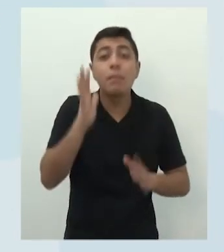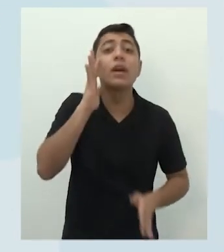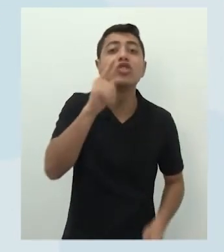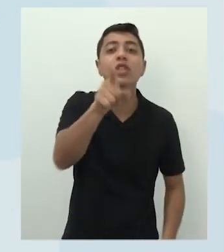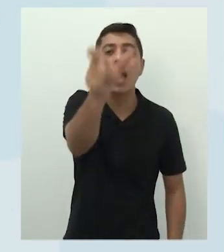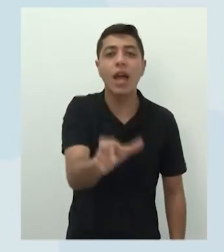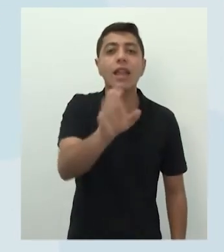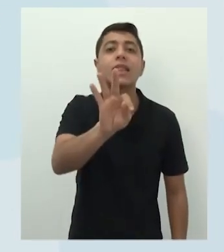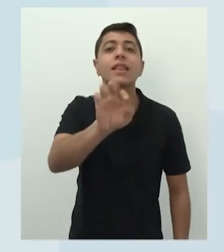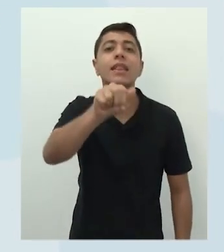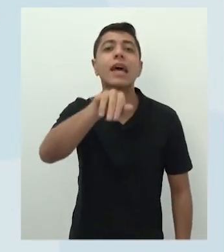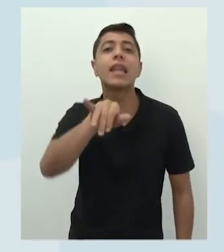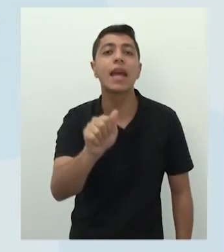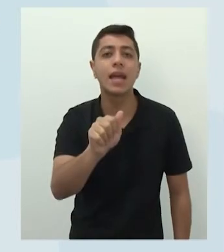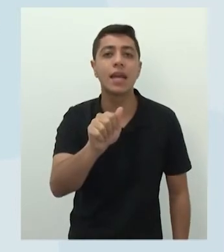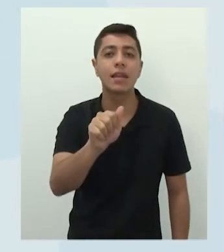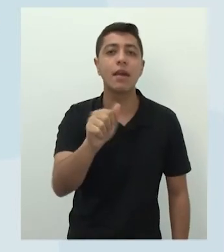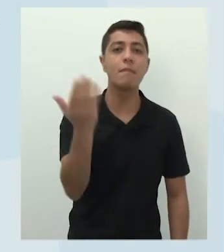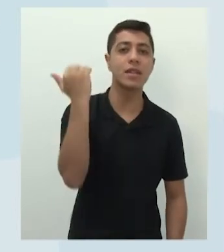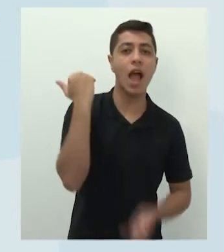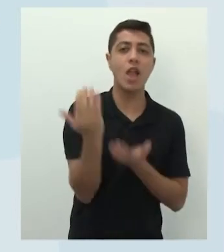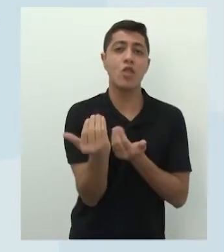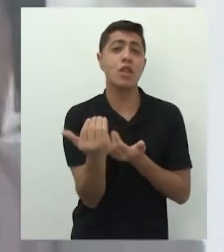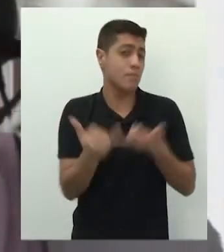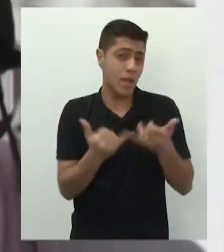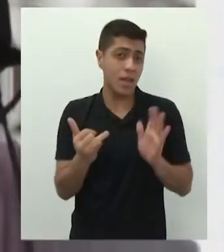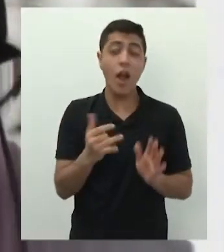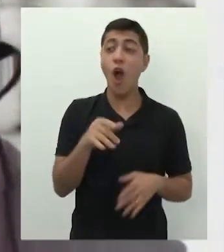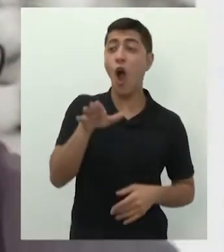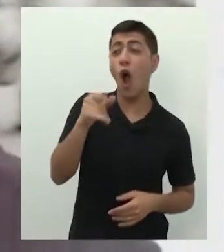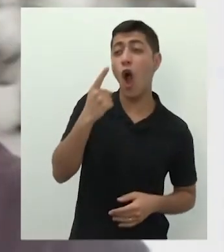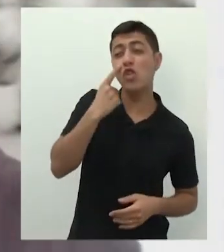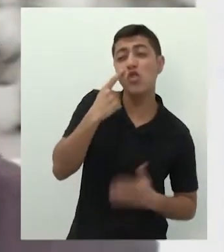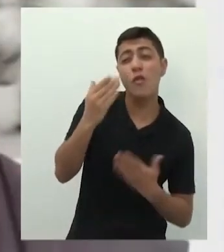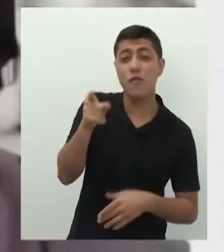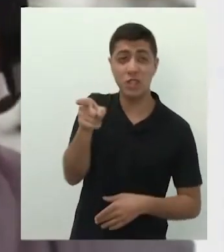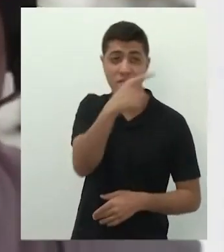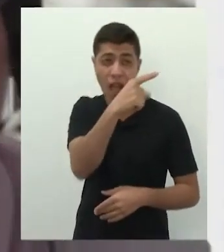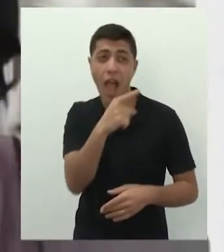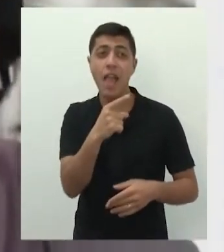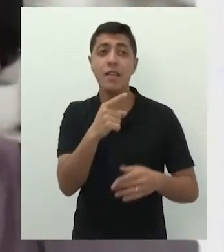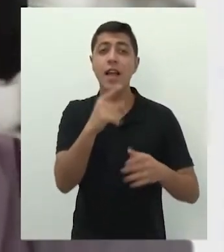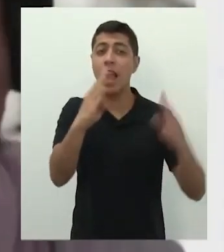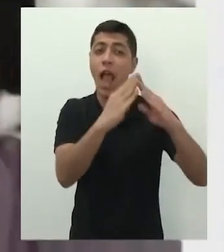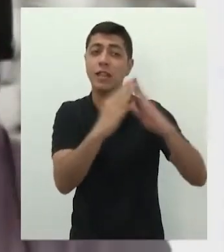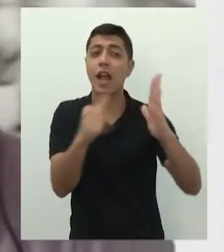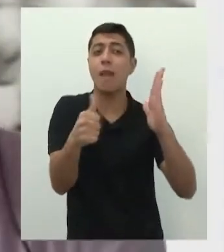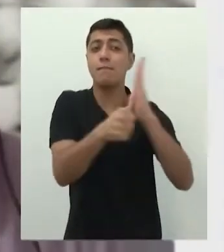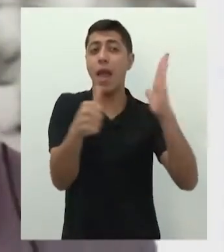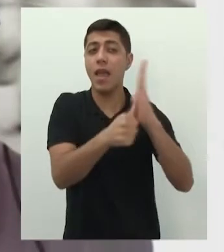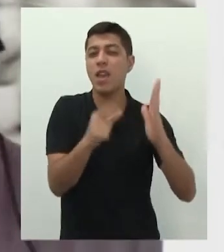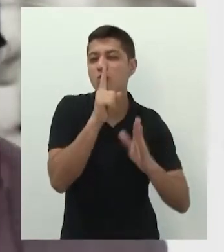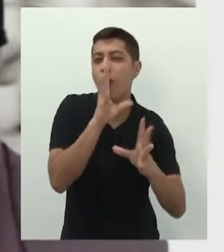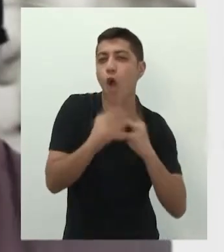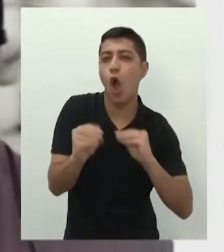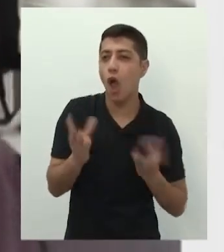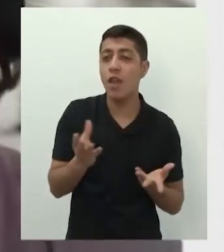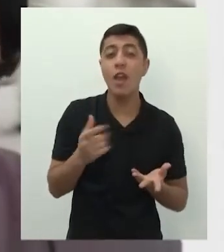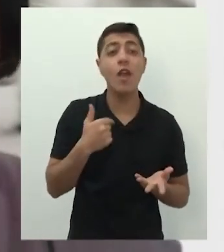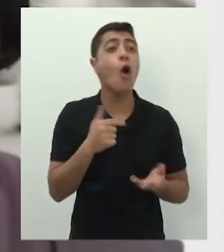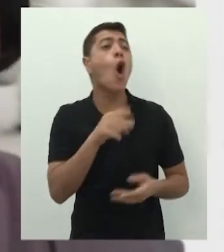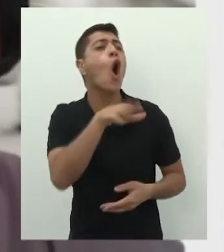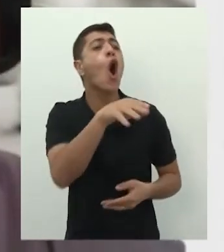os outros que vão aparecendo aí. Tivemos um agora, na época de pandemia, vocês observaram os vídeos circulando na internet, meninos pegando